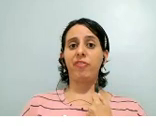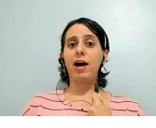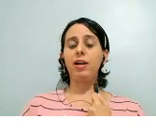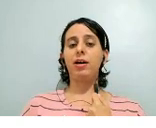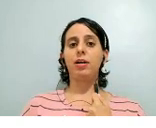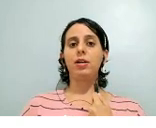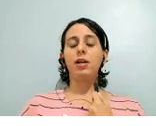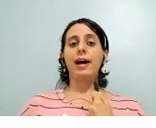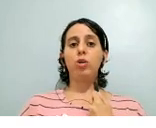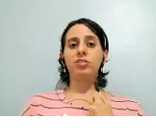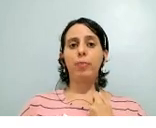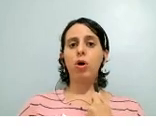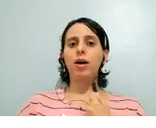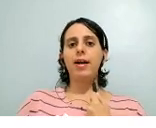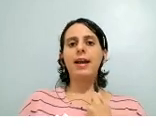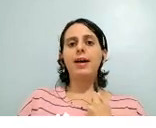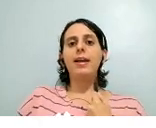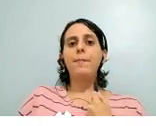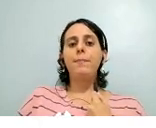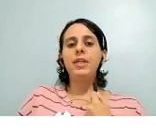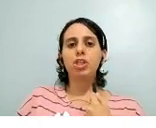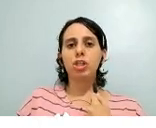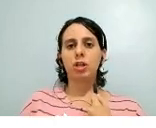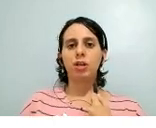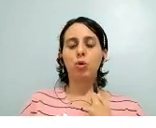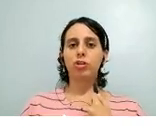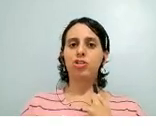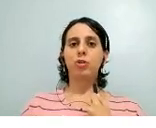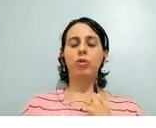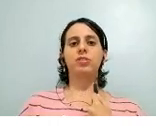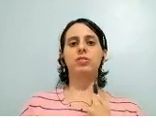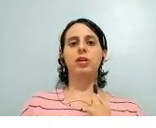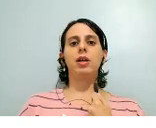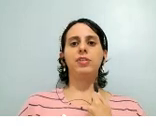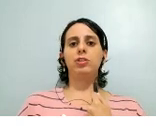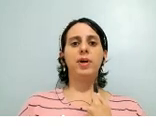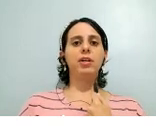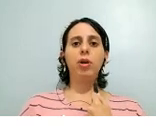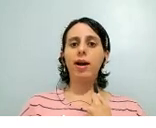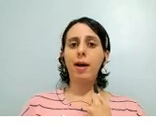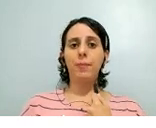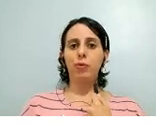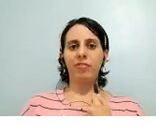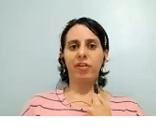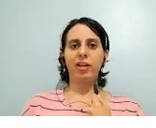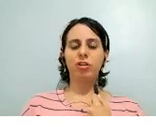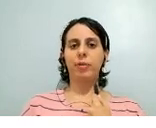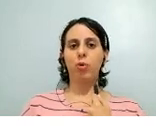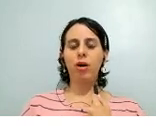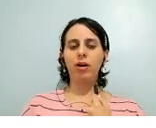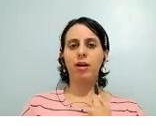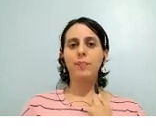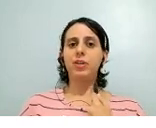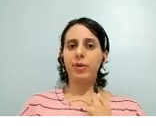gente fala, a nossa boca ela emite gotículas. Vocês podem colocar a mão na frente